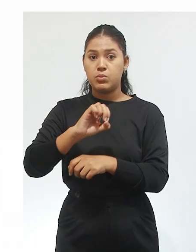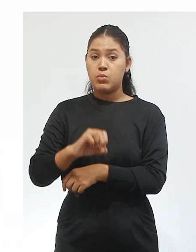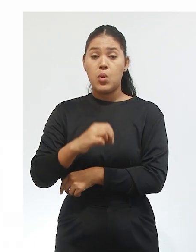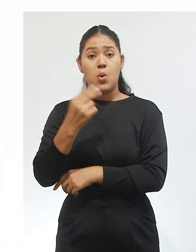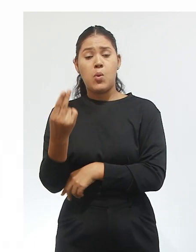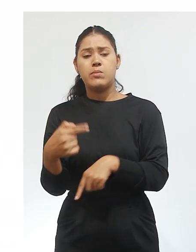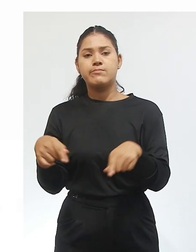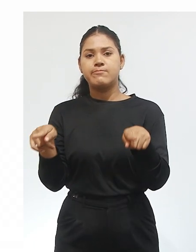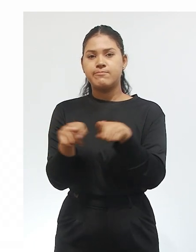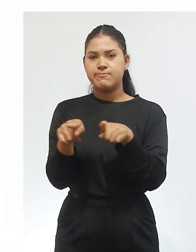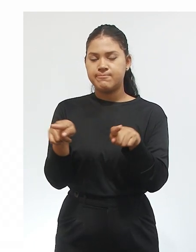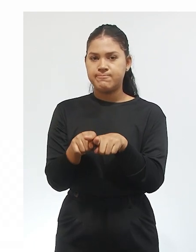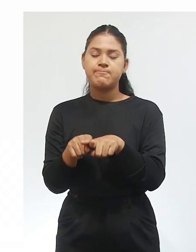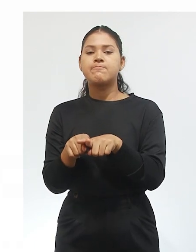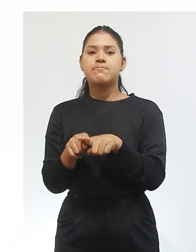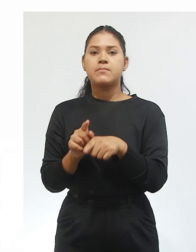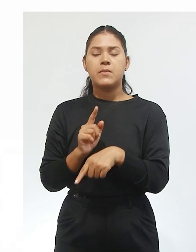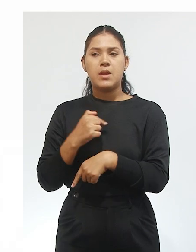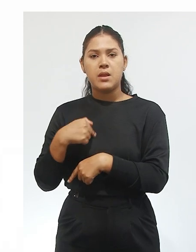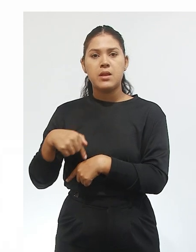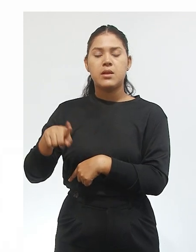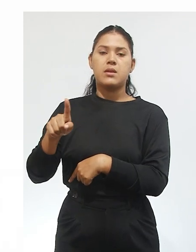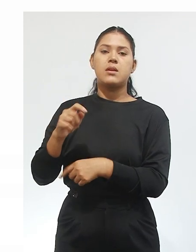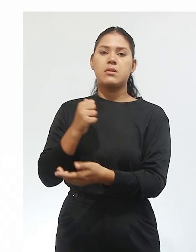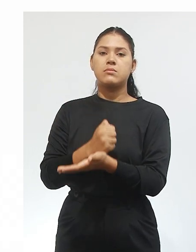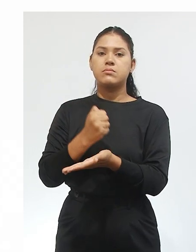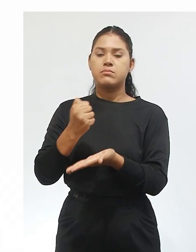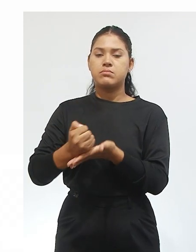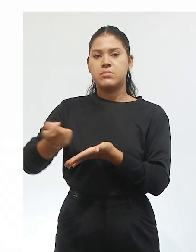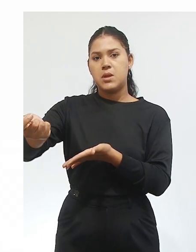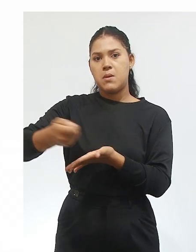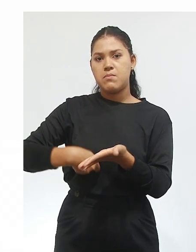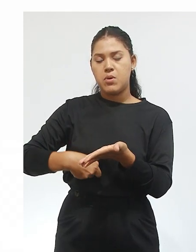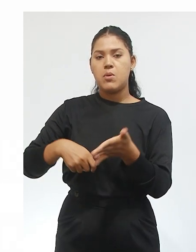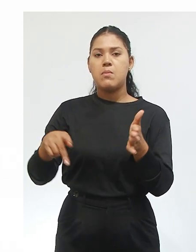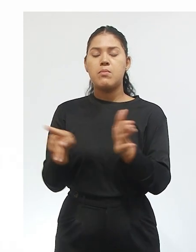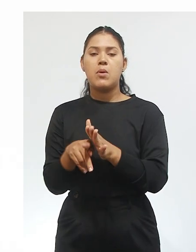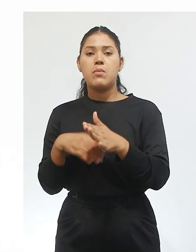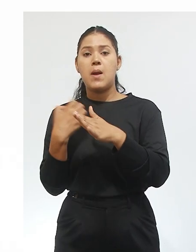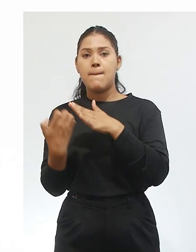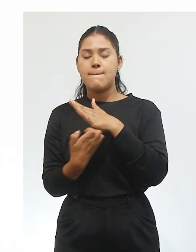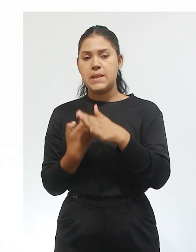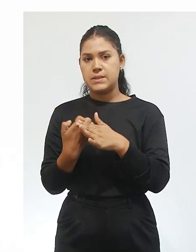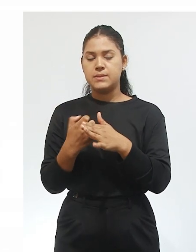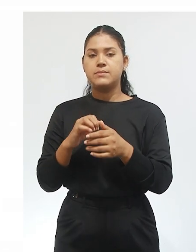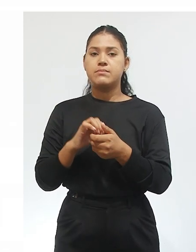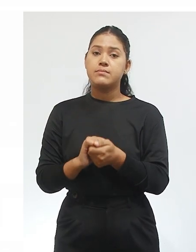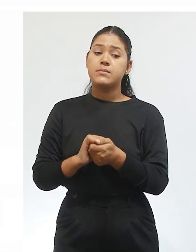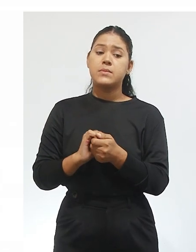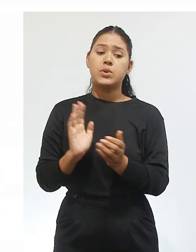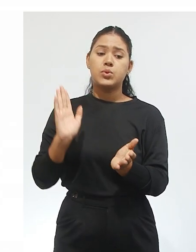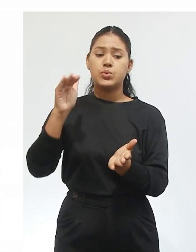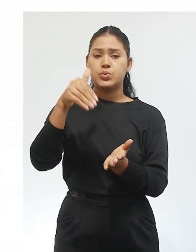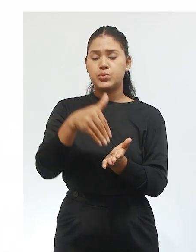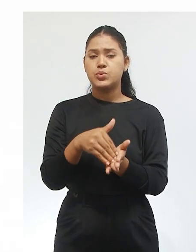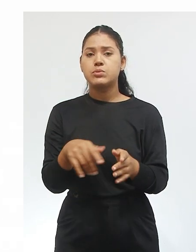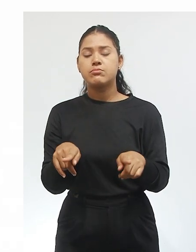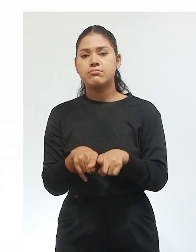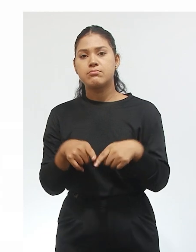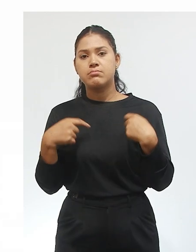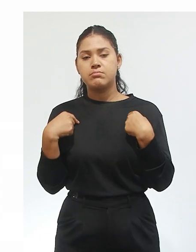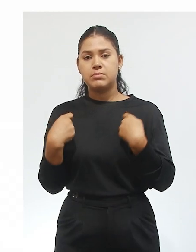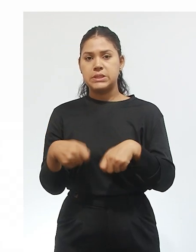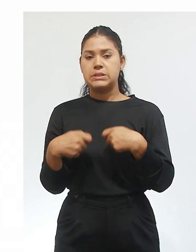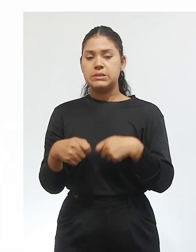registro de civil de pessoas jurídicas, quando se trata de empresas civis, tá? E, por último, deve